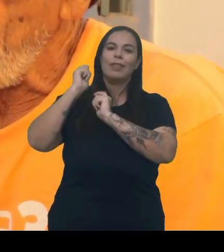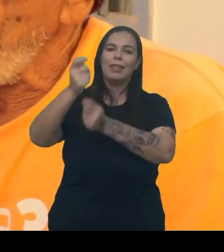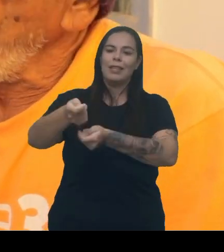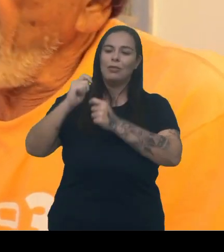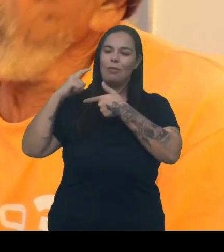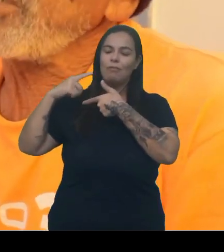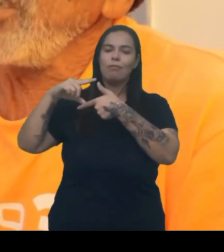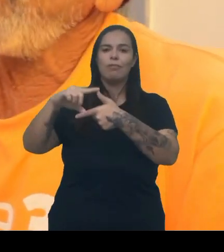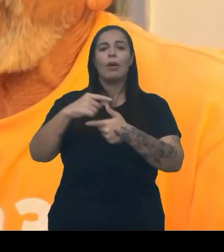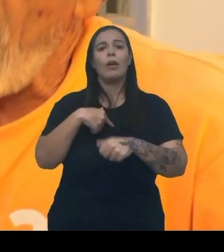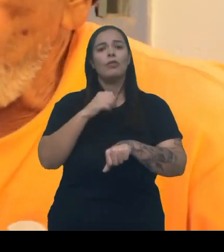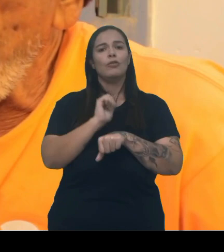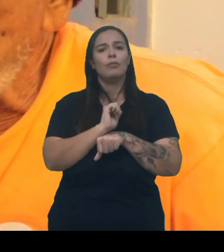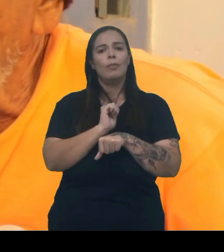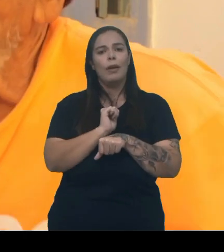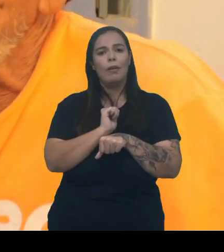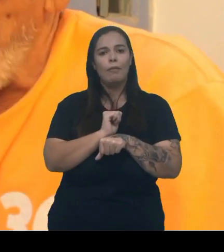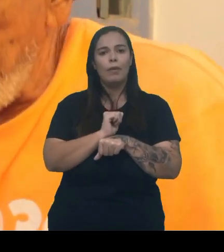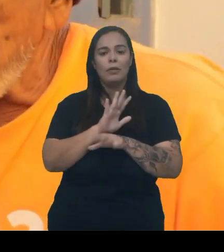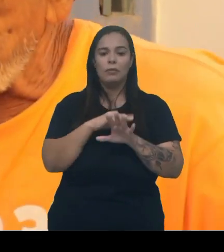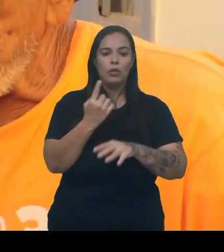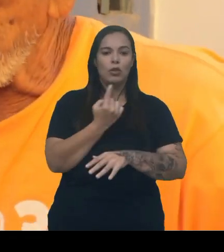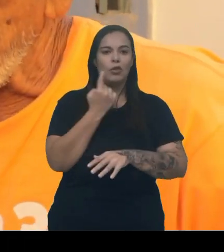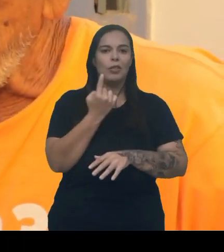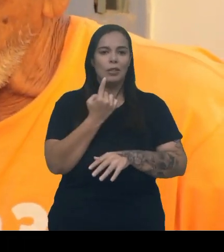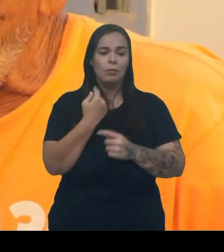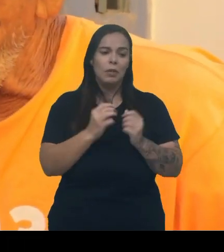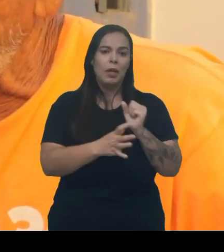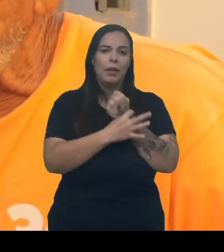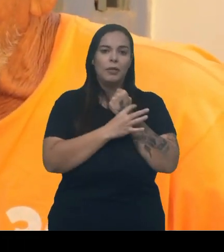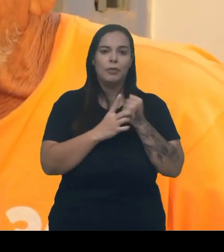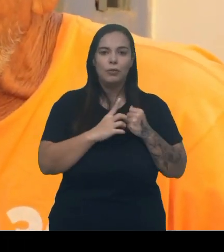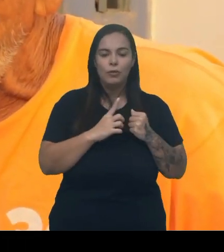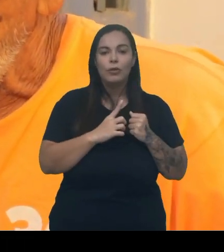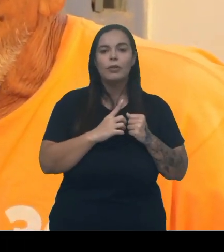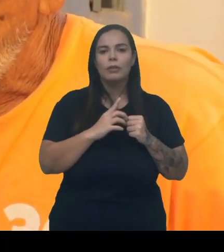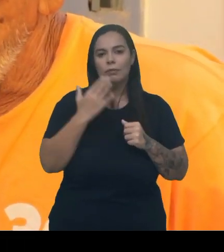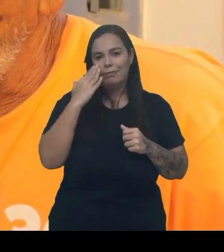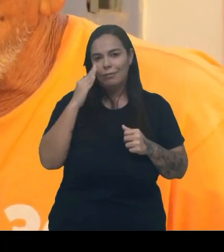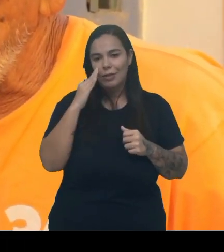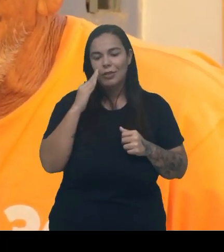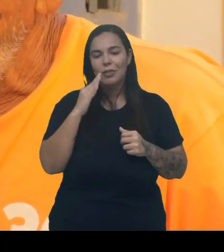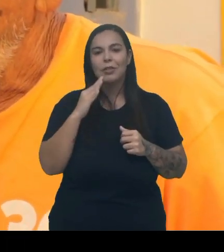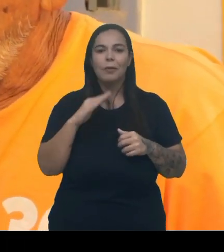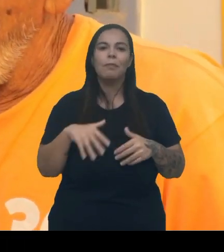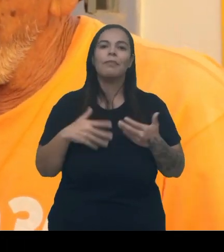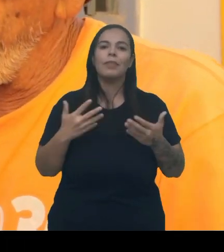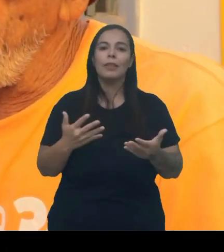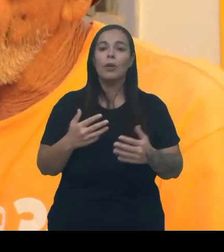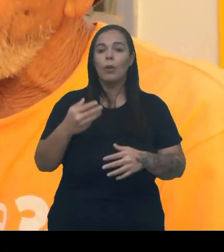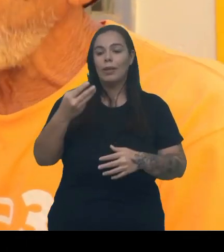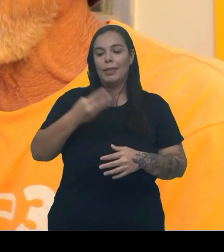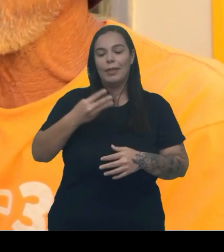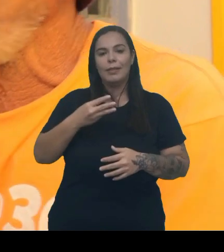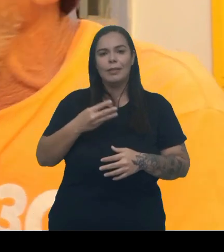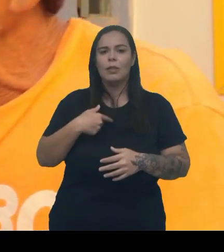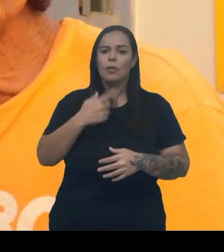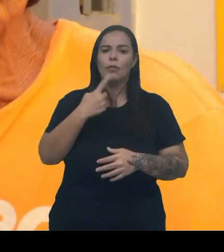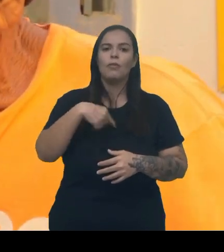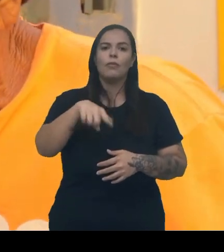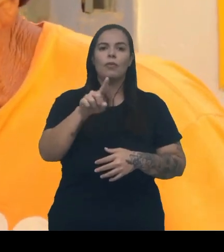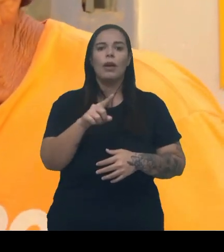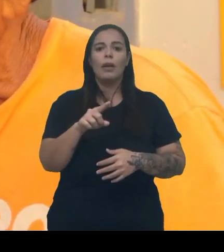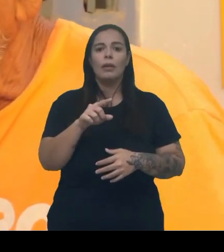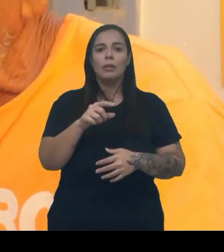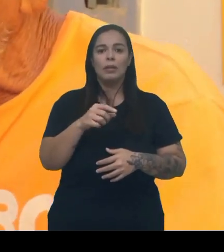fortíssima, aí você esperava um cardume para você cercar sozinho, era mais garantido. Deu para entender? Aí o terceiro aí